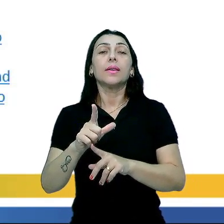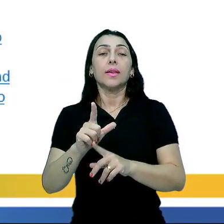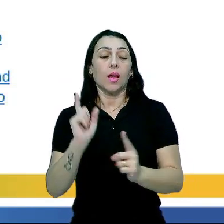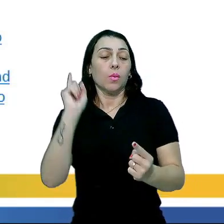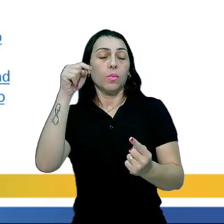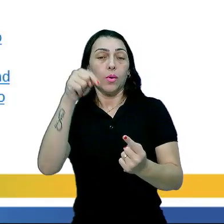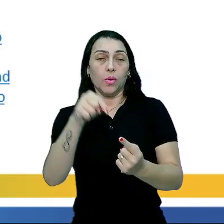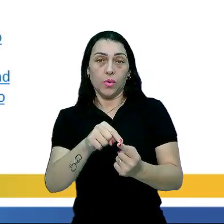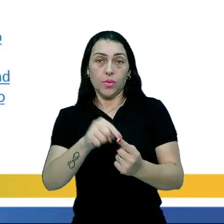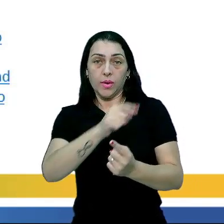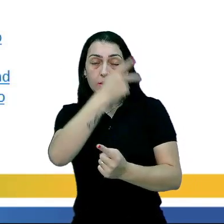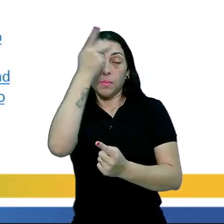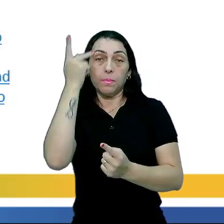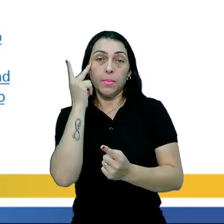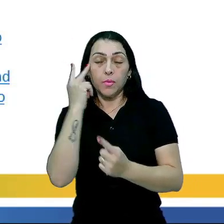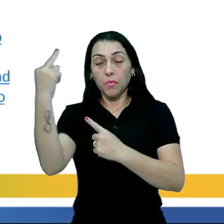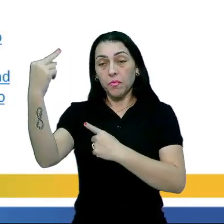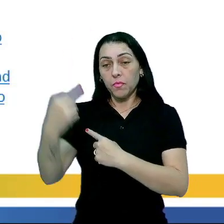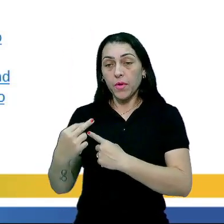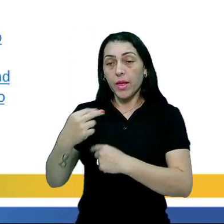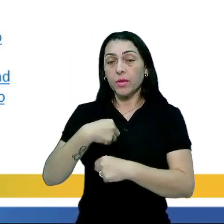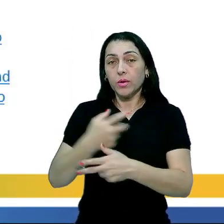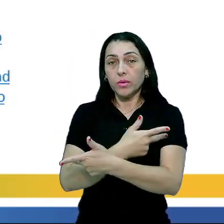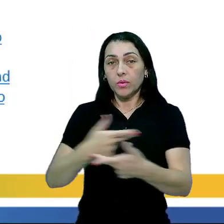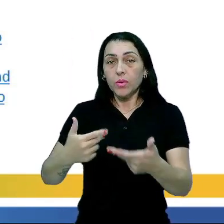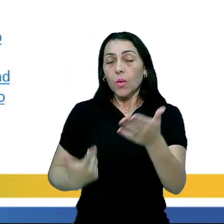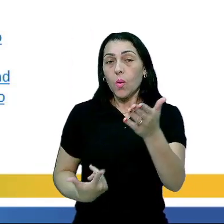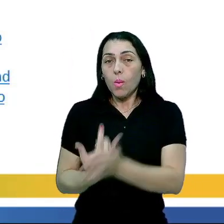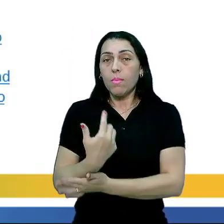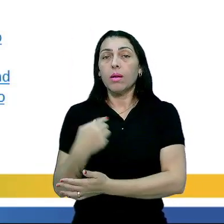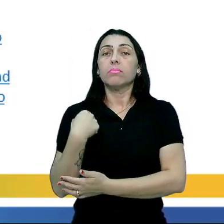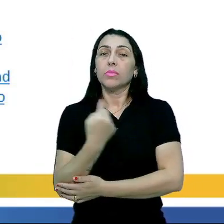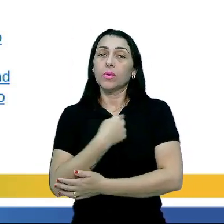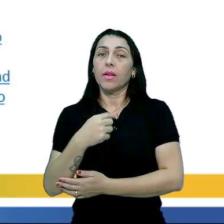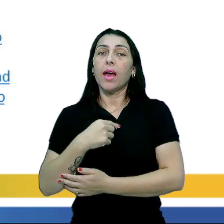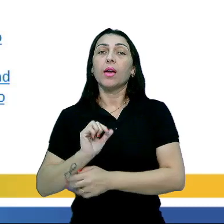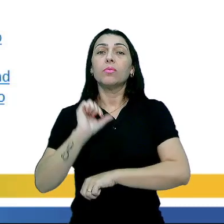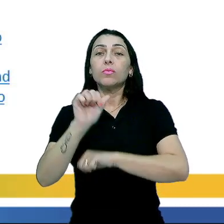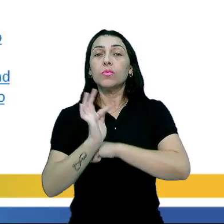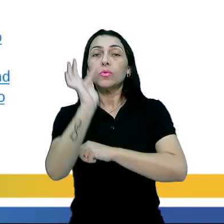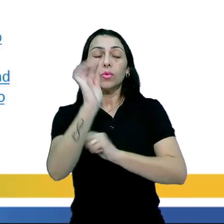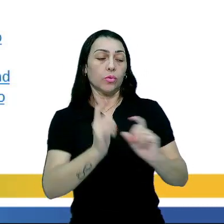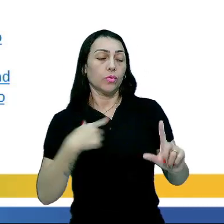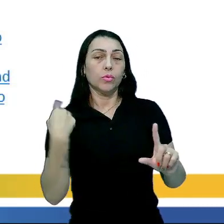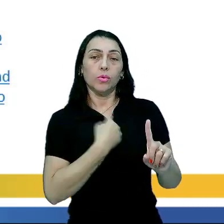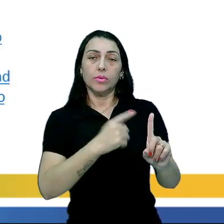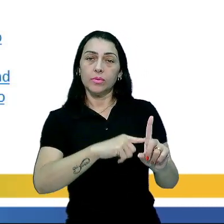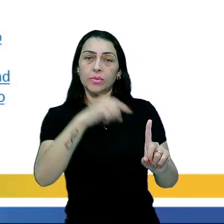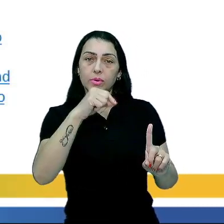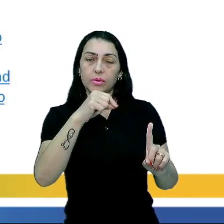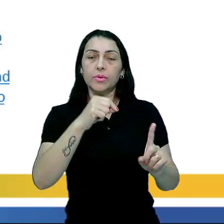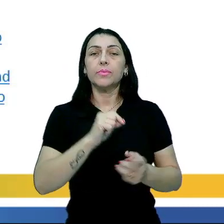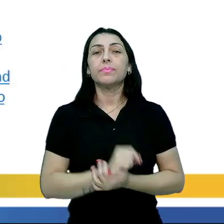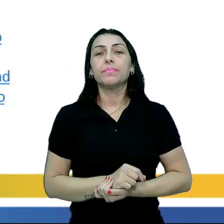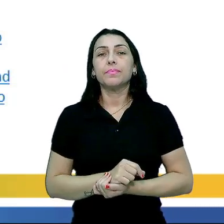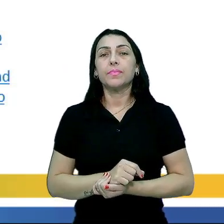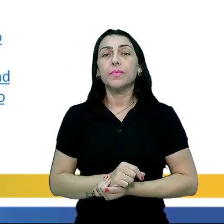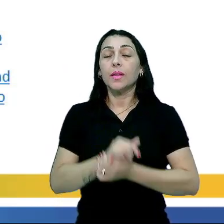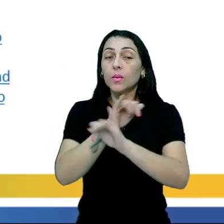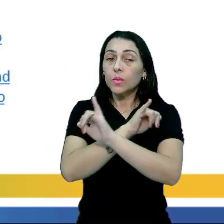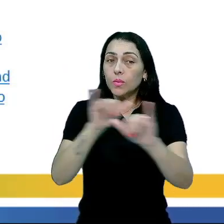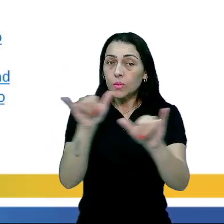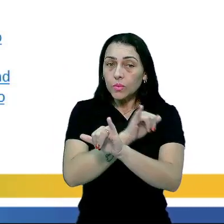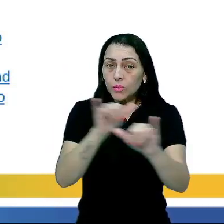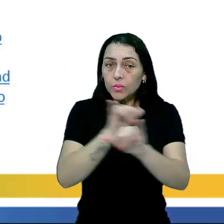em potencial, os nossos consumidores. Então, com seus slogans geniais, os